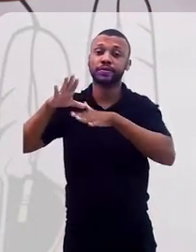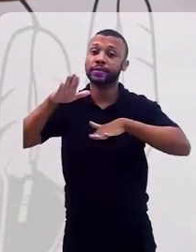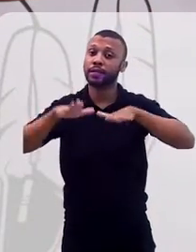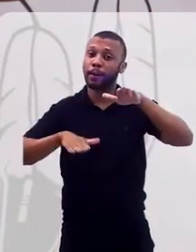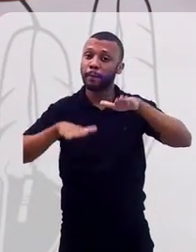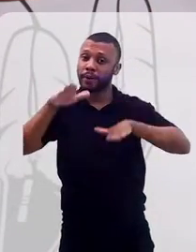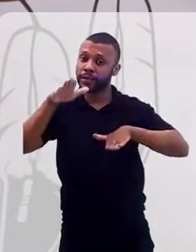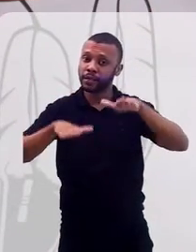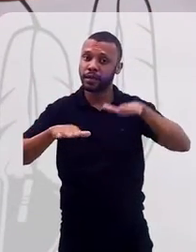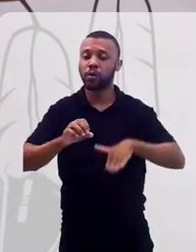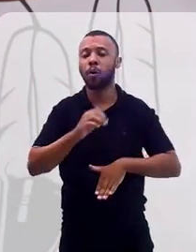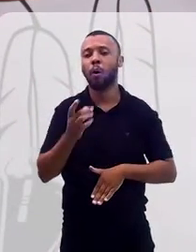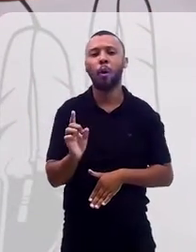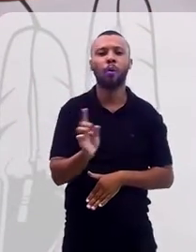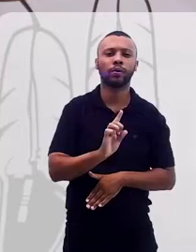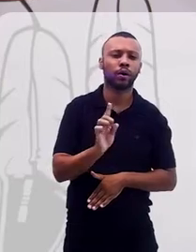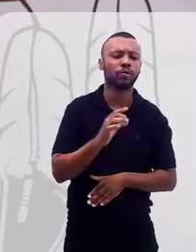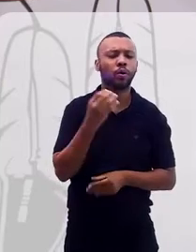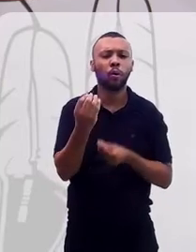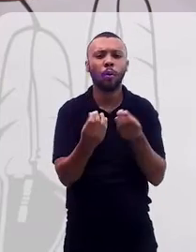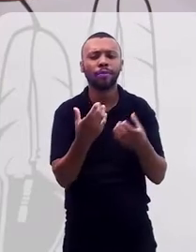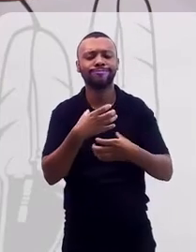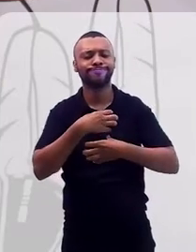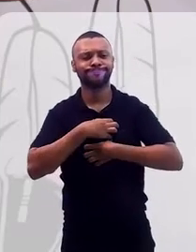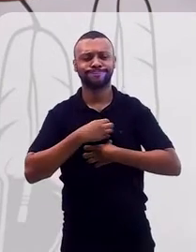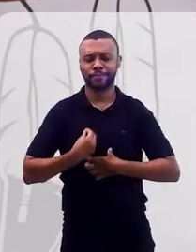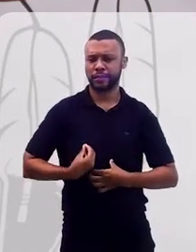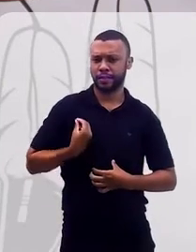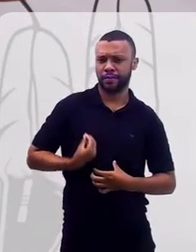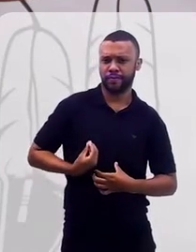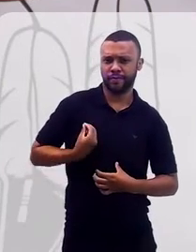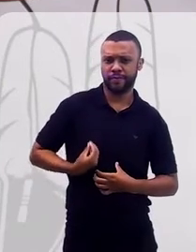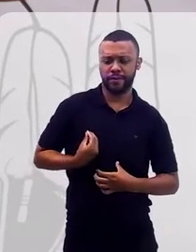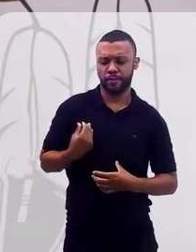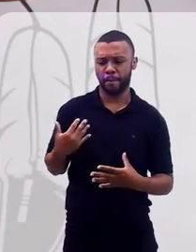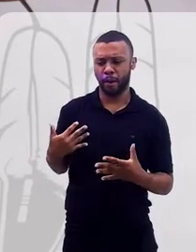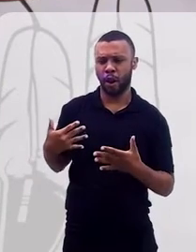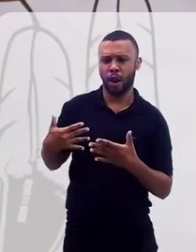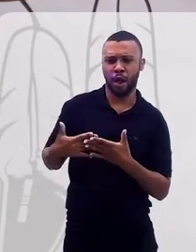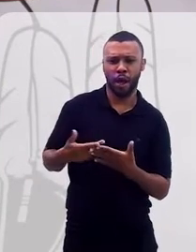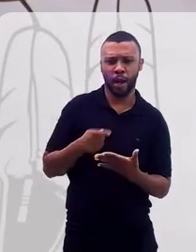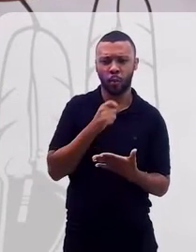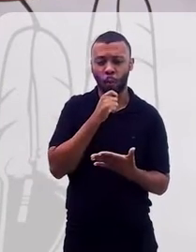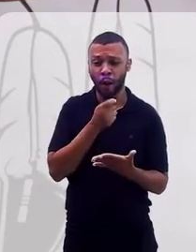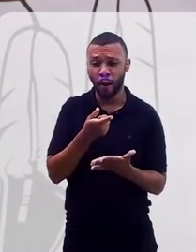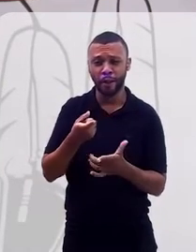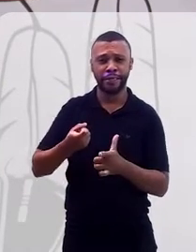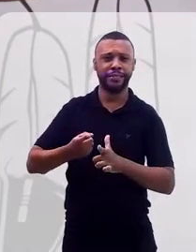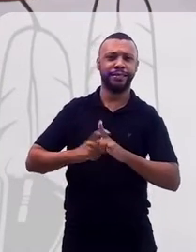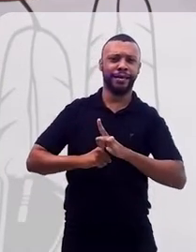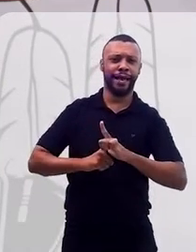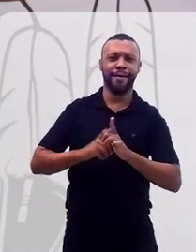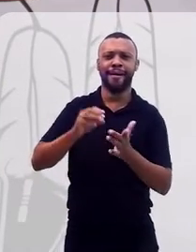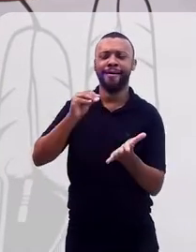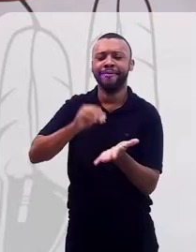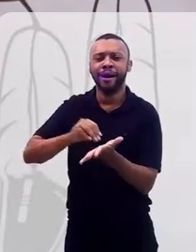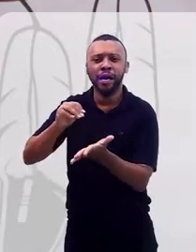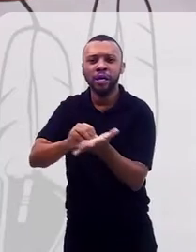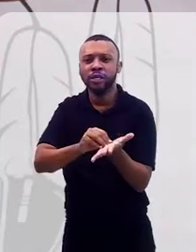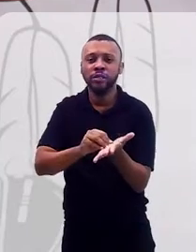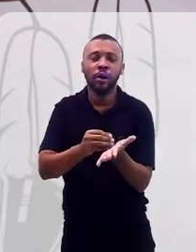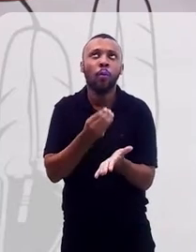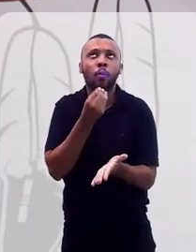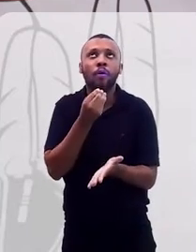eh dependendo ou não eh de como você tenha vivido eh não deixando pendência